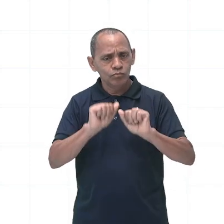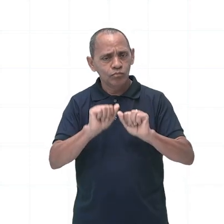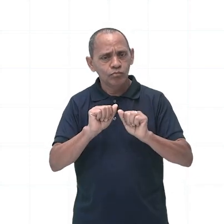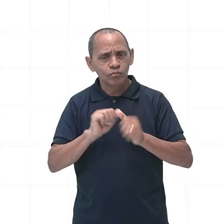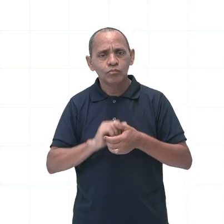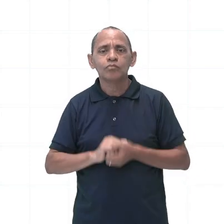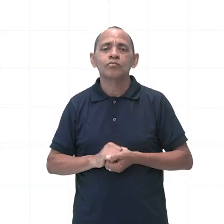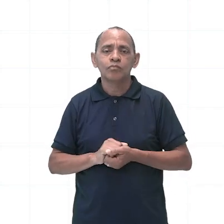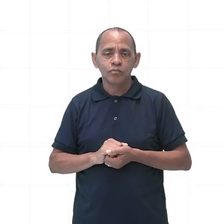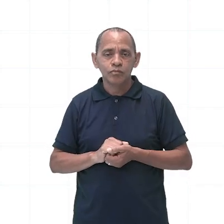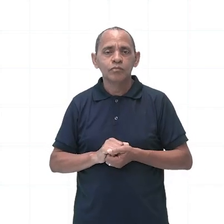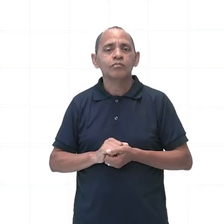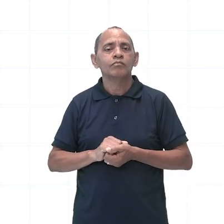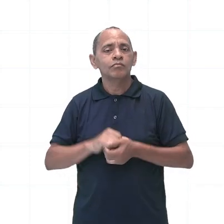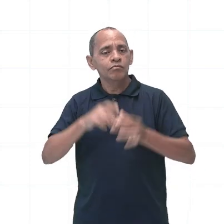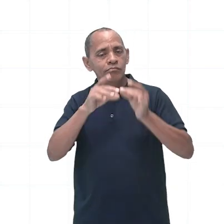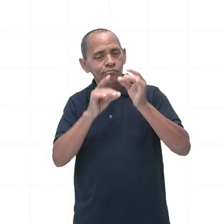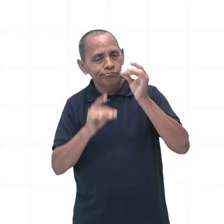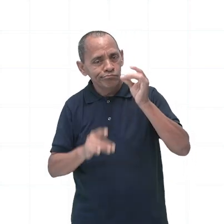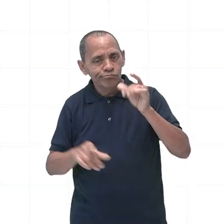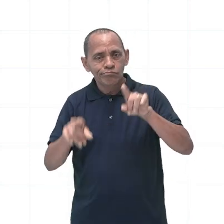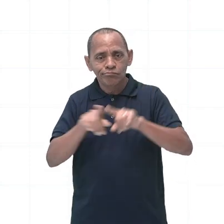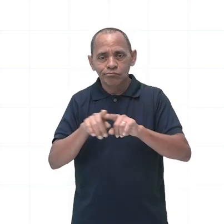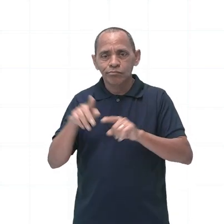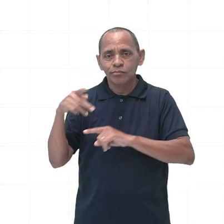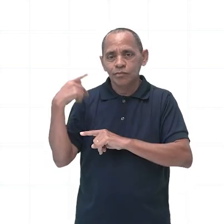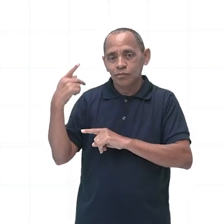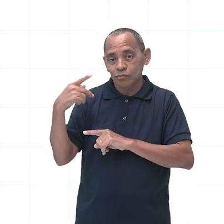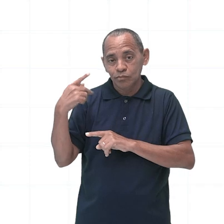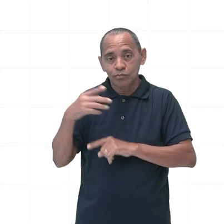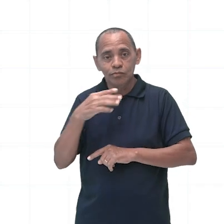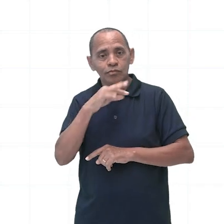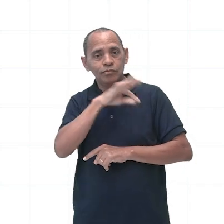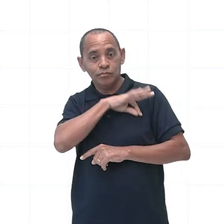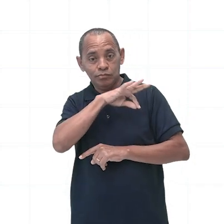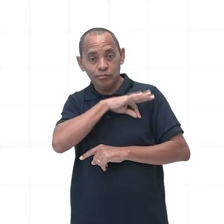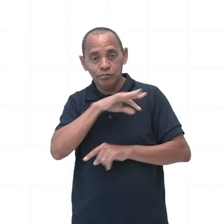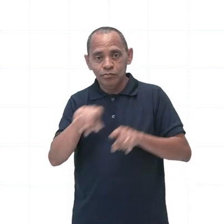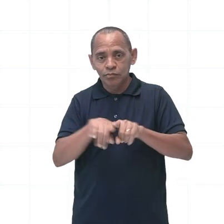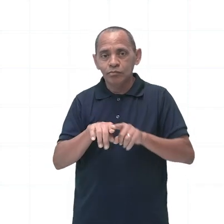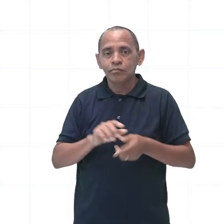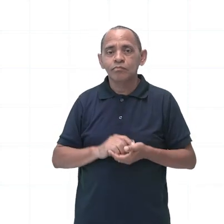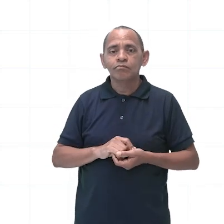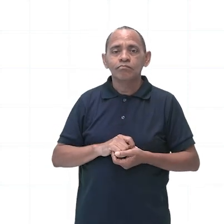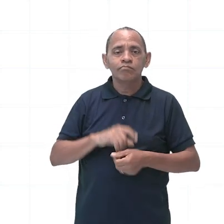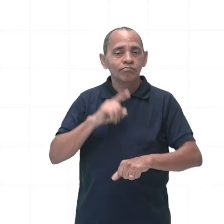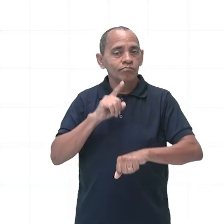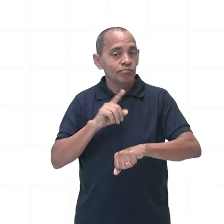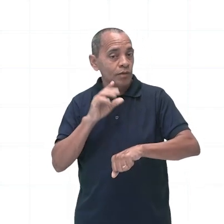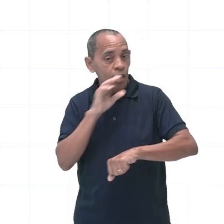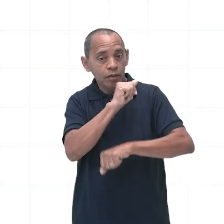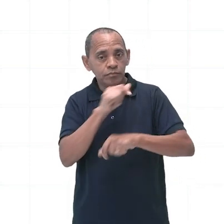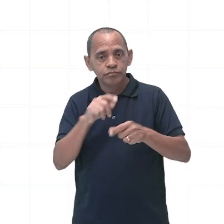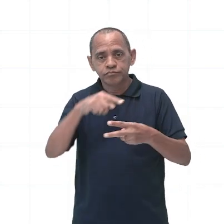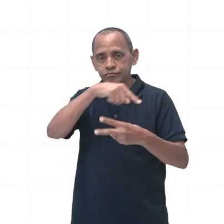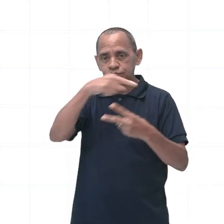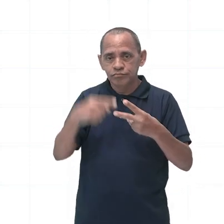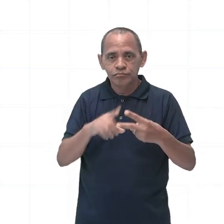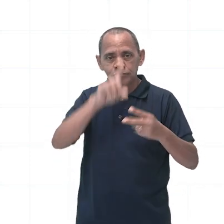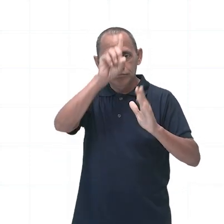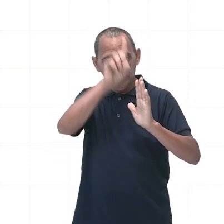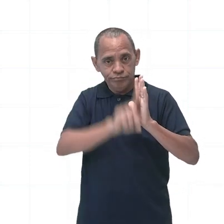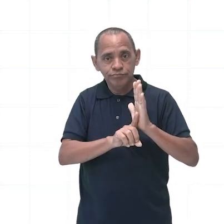das políticas propostas. Dos desdobramentos possíveis e imediatos, 2 deles são o direito